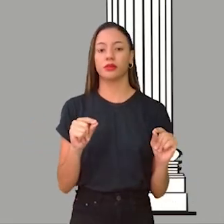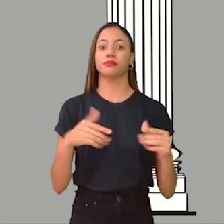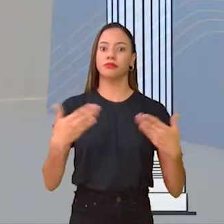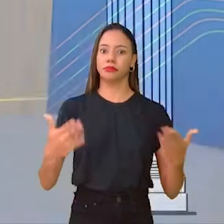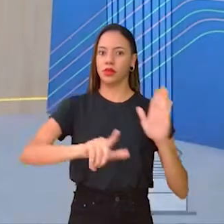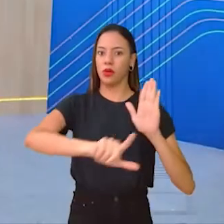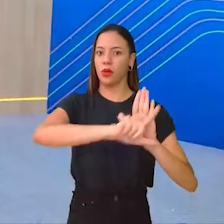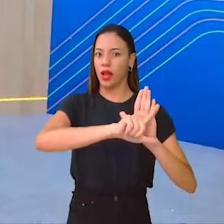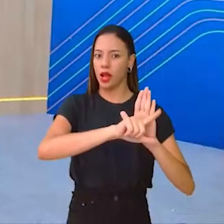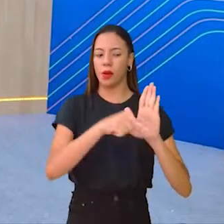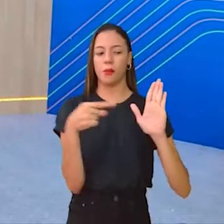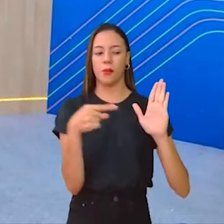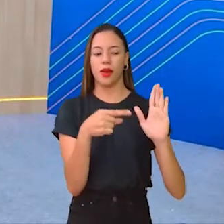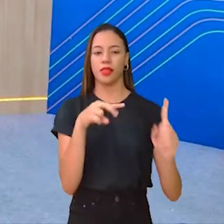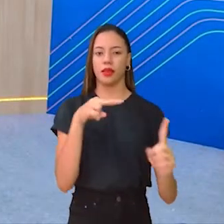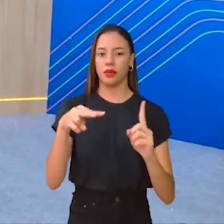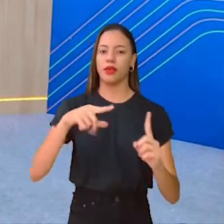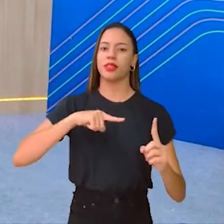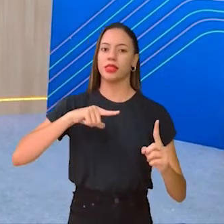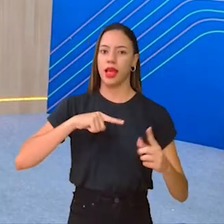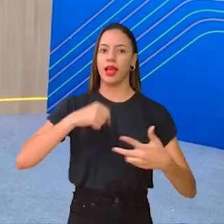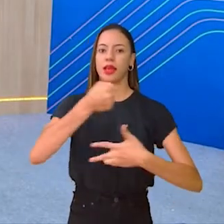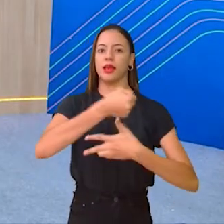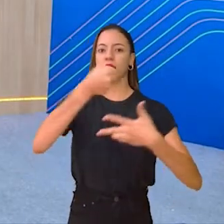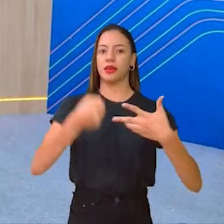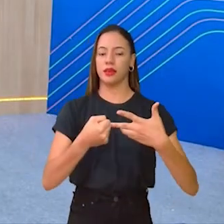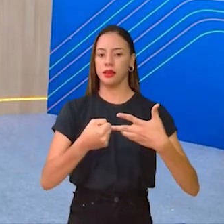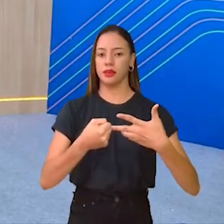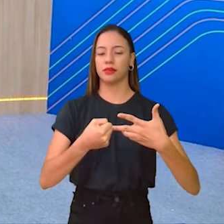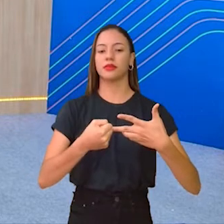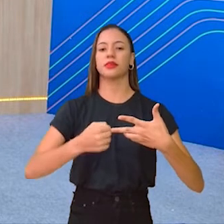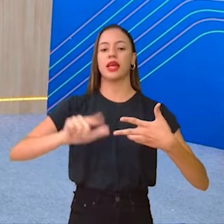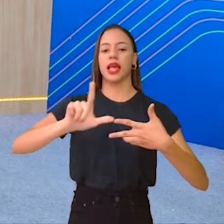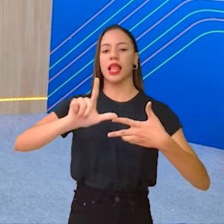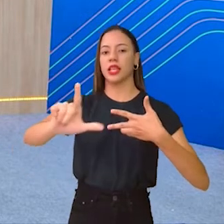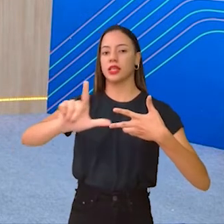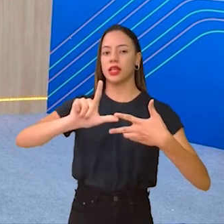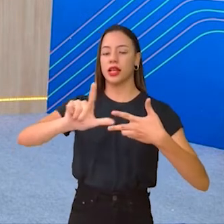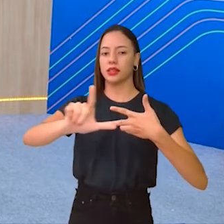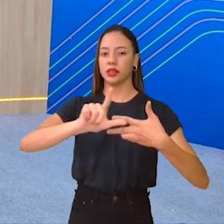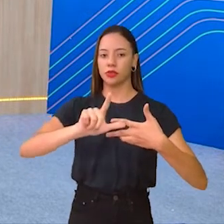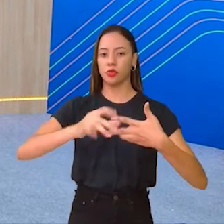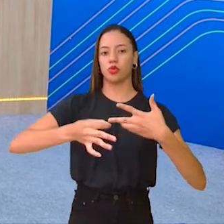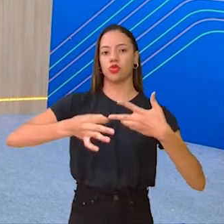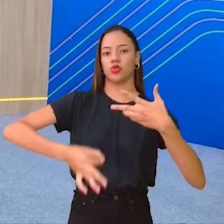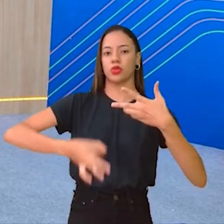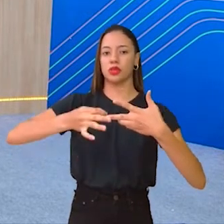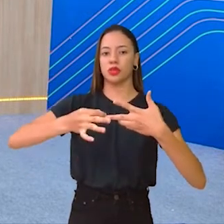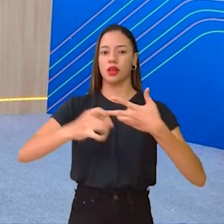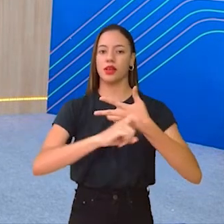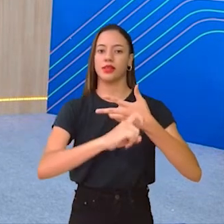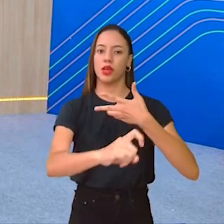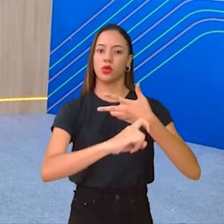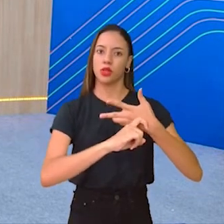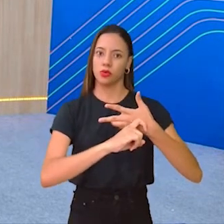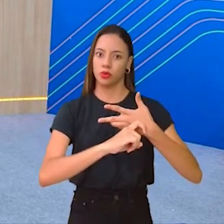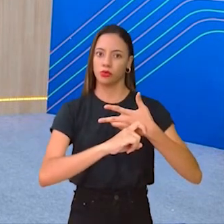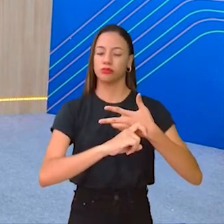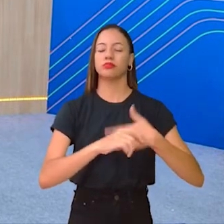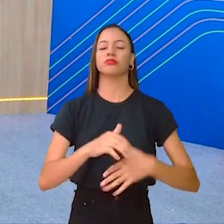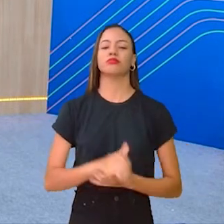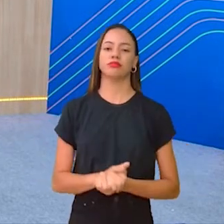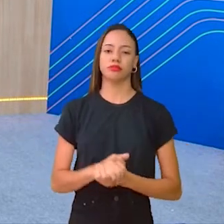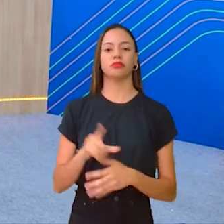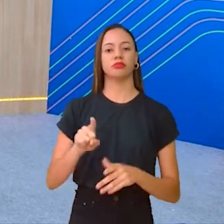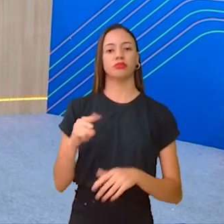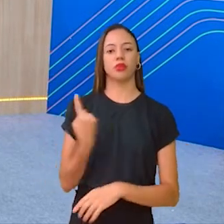questão das leis, nós temos o legislativo, o judiciário e o executivo. E aí a gente foi para pontos da cidade,